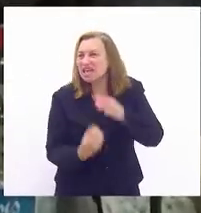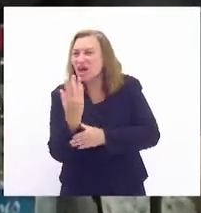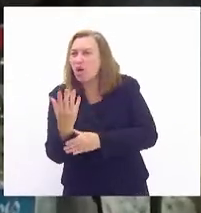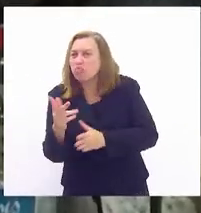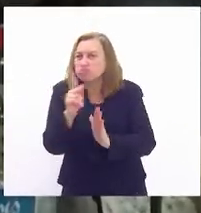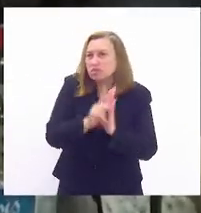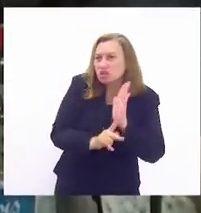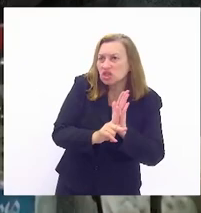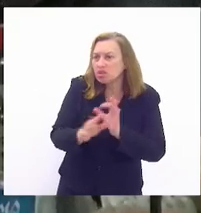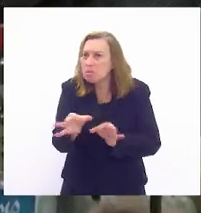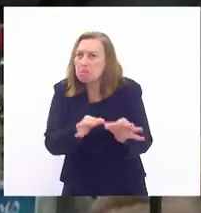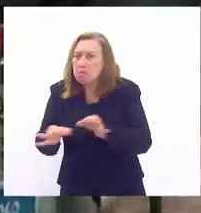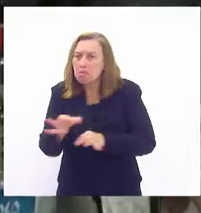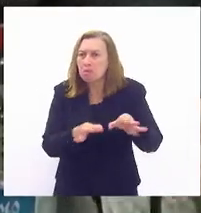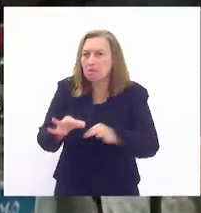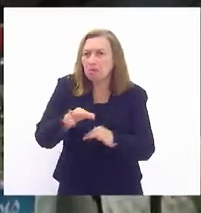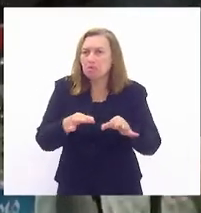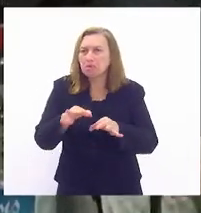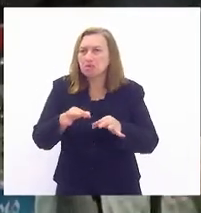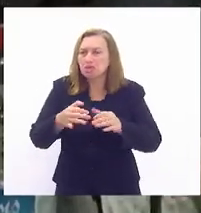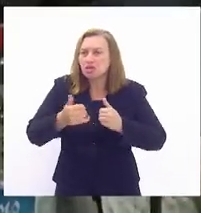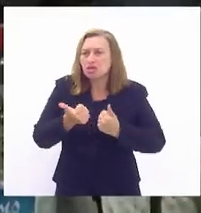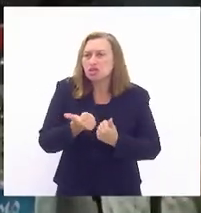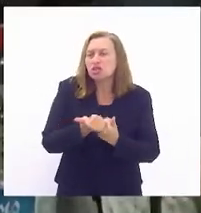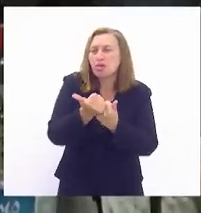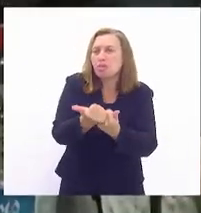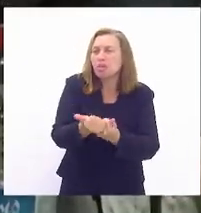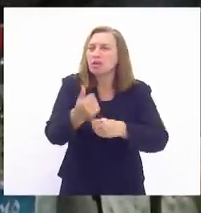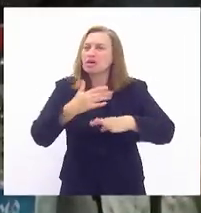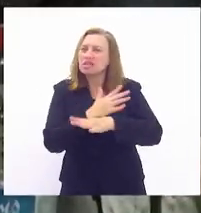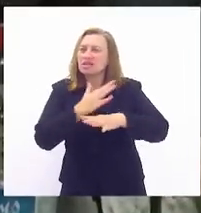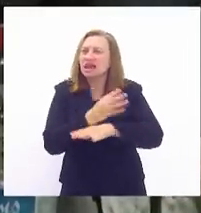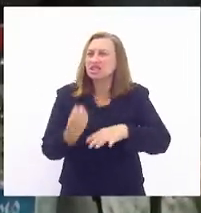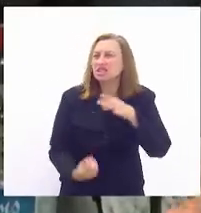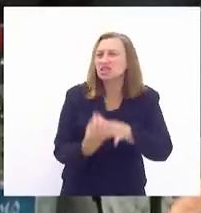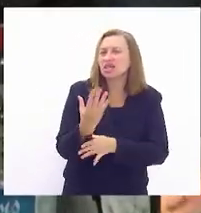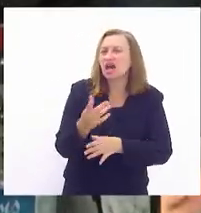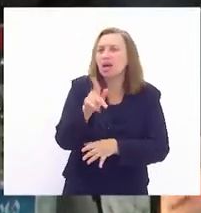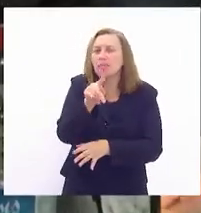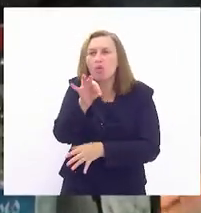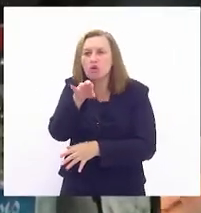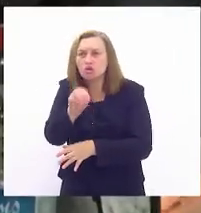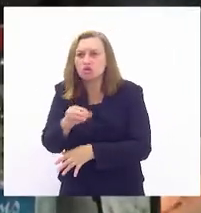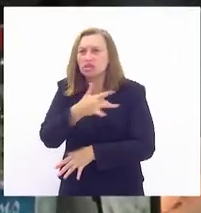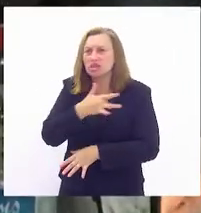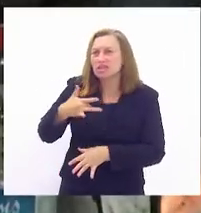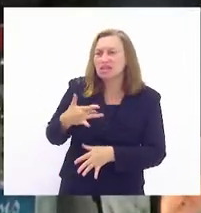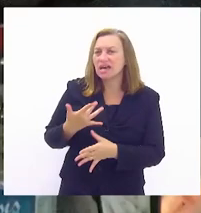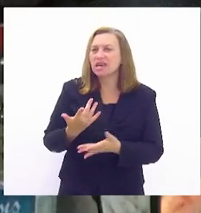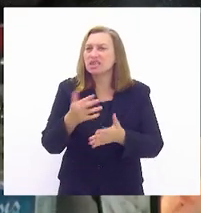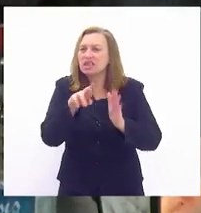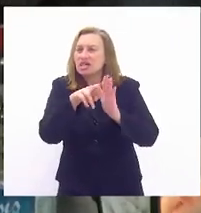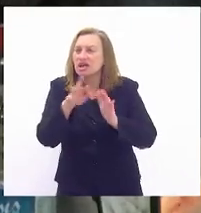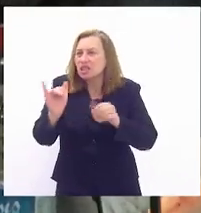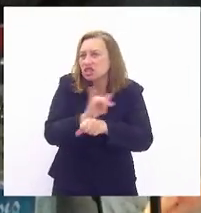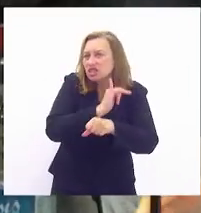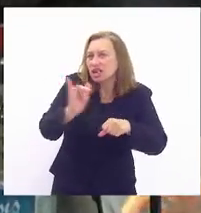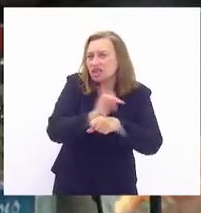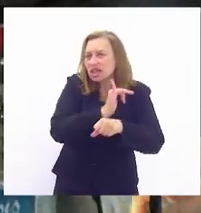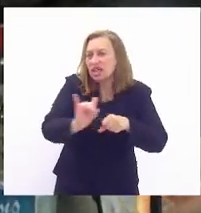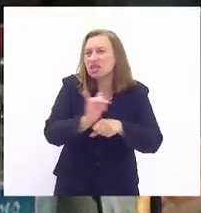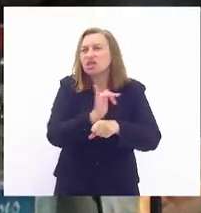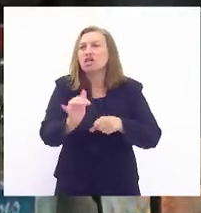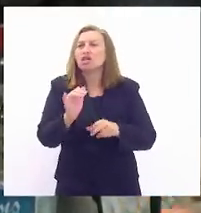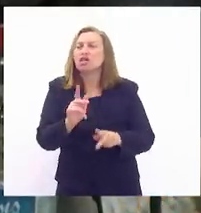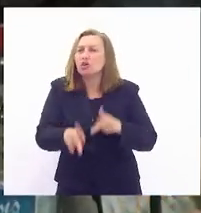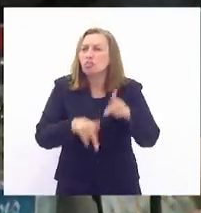concreto de reflorestamento, de arborização da cidade, em criar postos de saúde, criar medidas concretas que a população sinta e